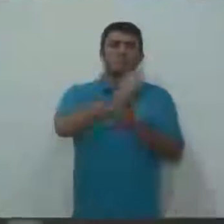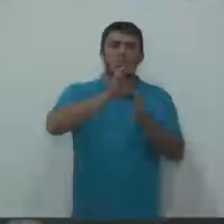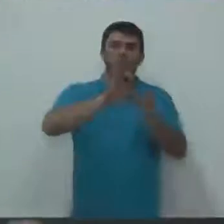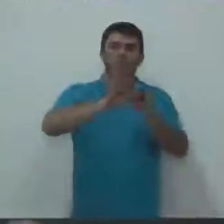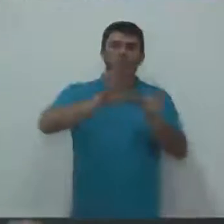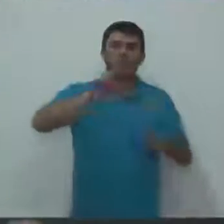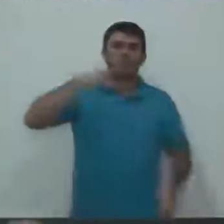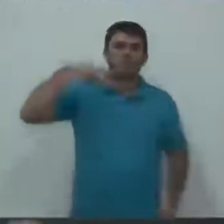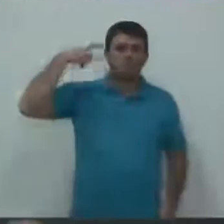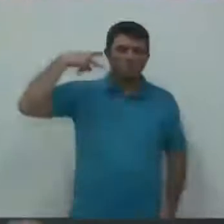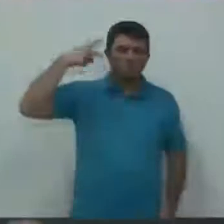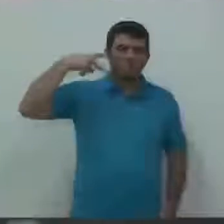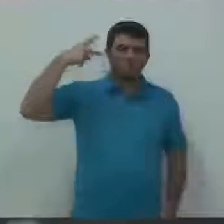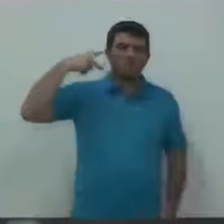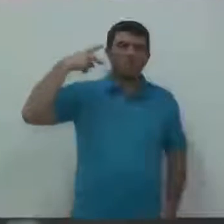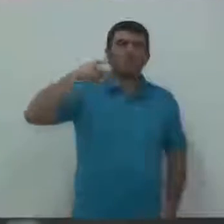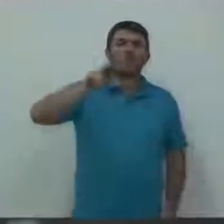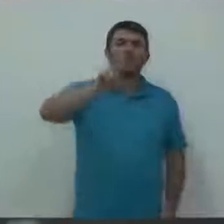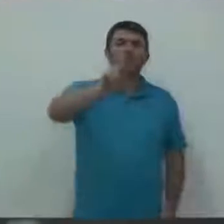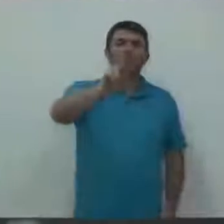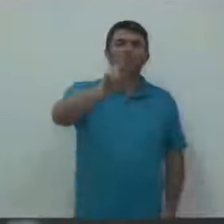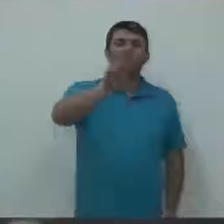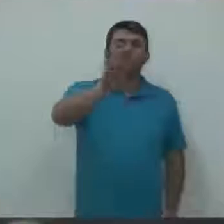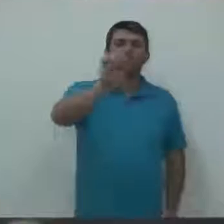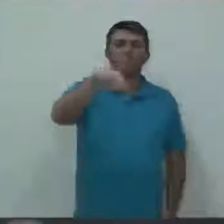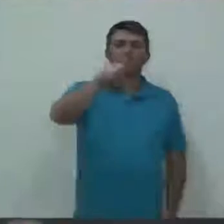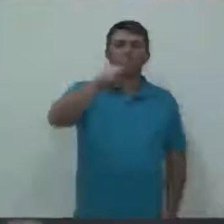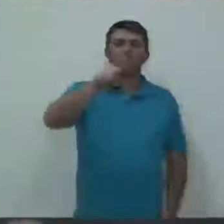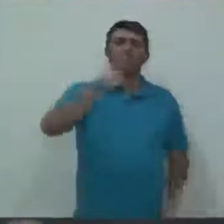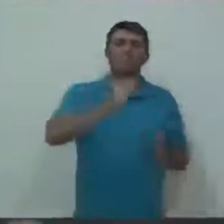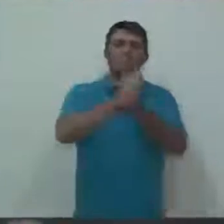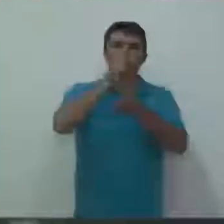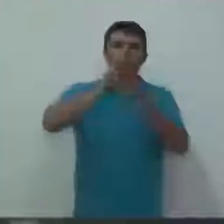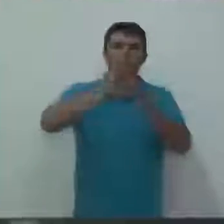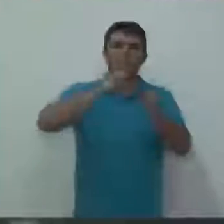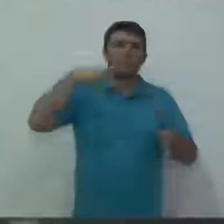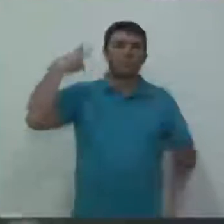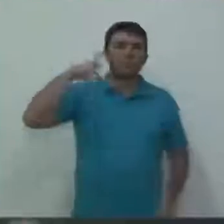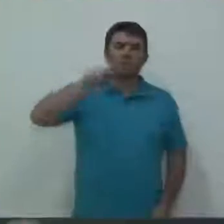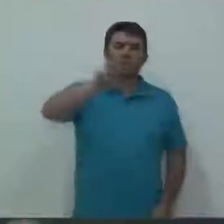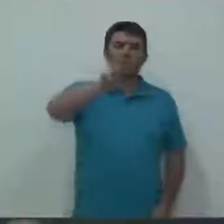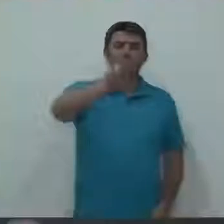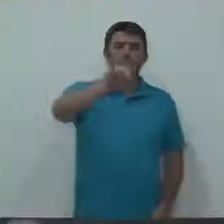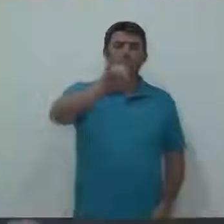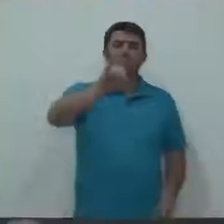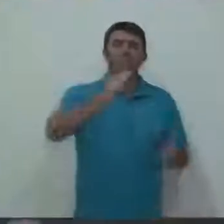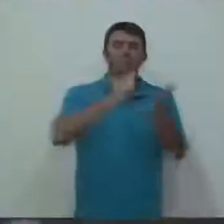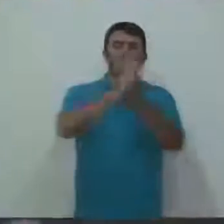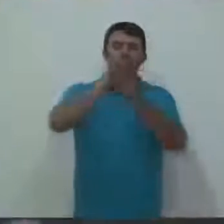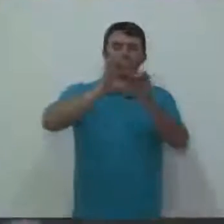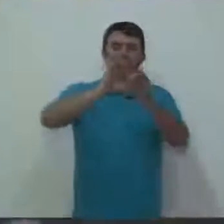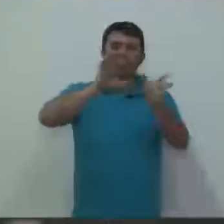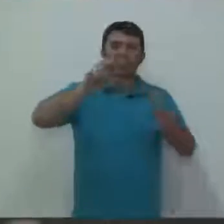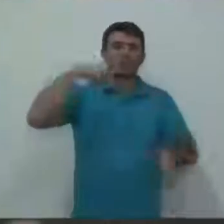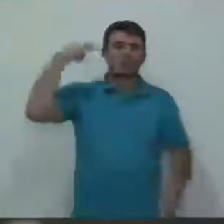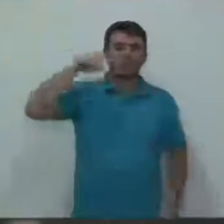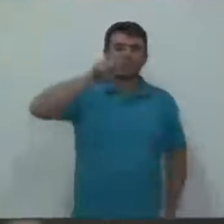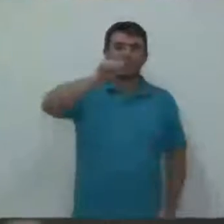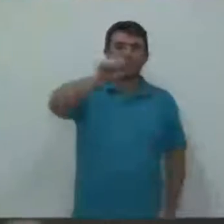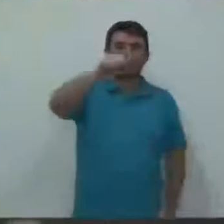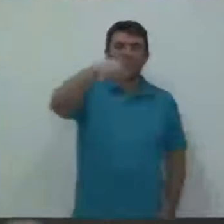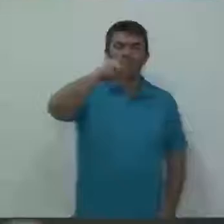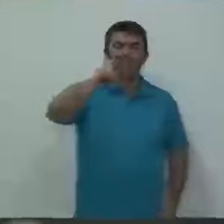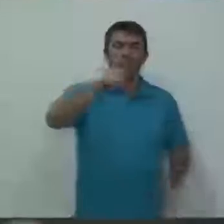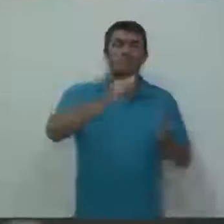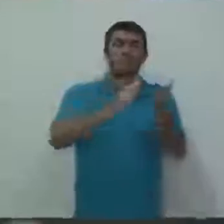Vereador Rubens Nunes. Aprovo. Vereador Rui Macaxeira. Aprovo. Vereador Sandro Rebeca.